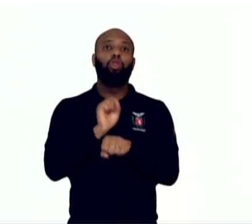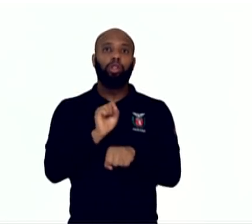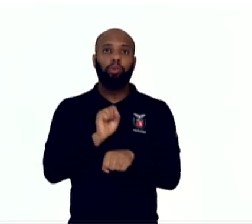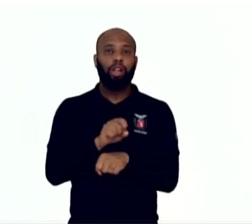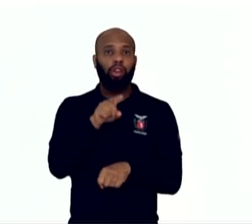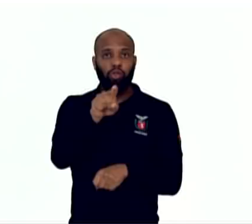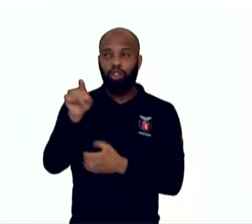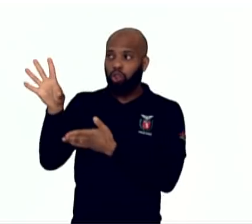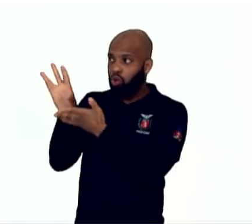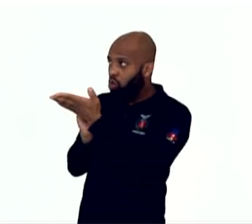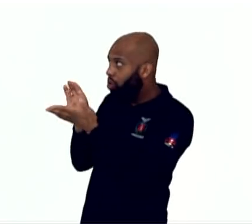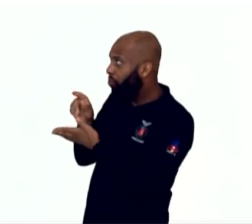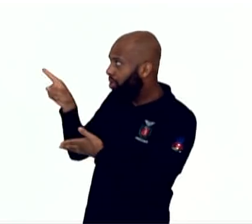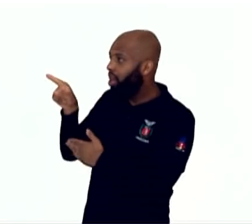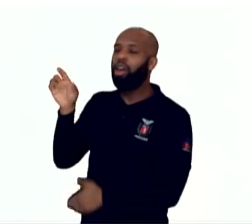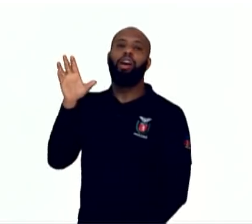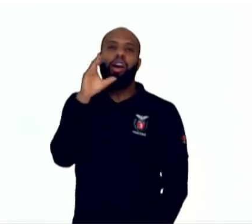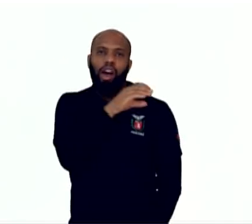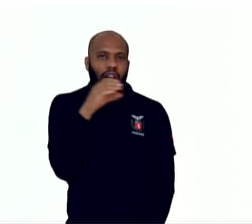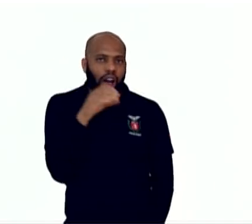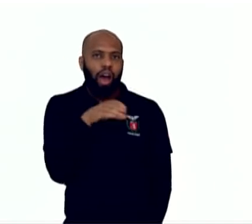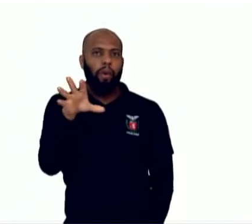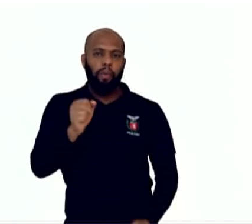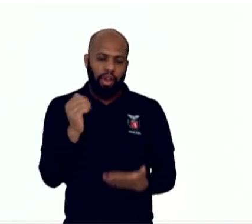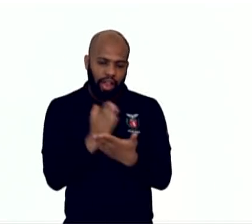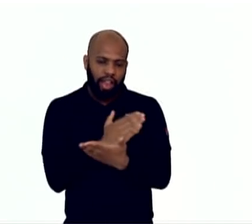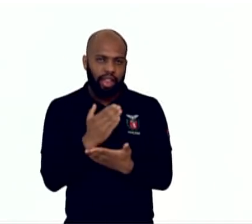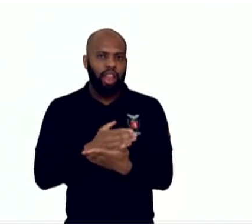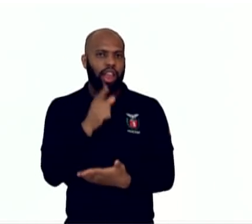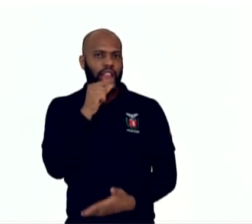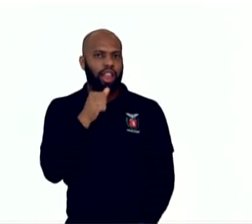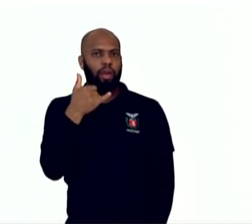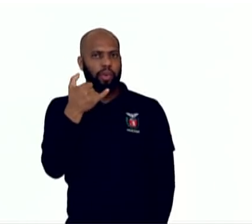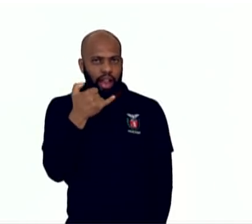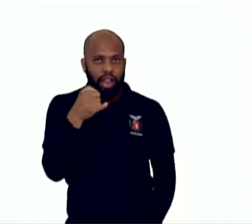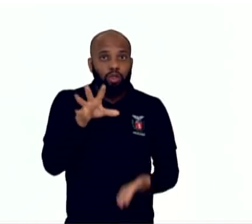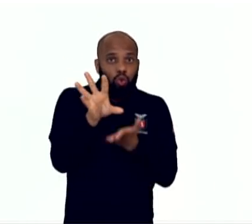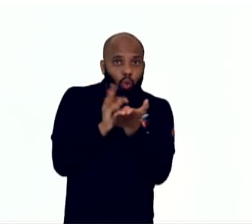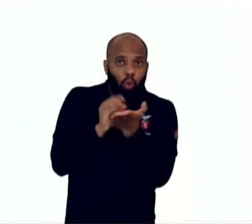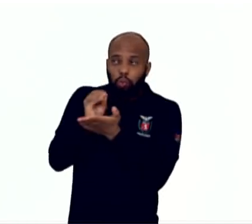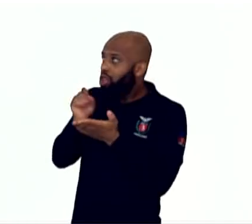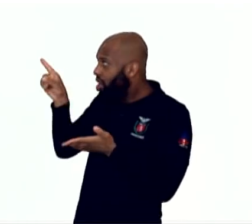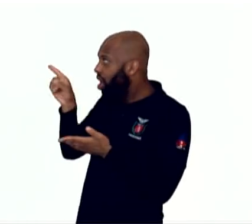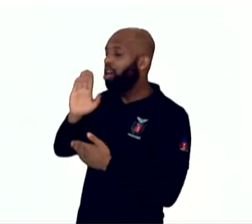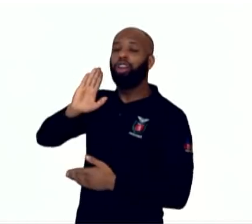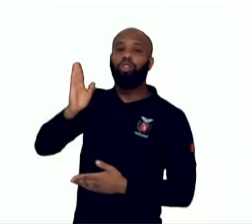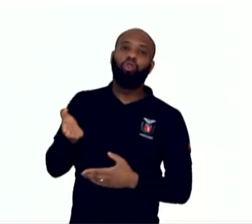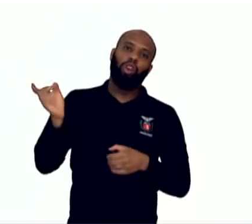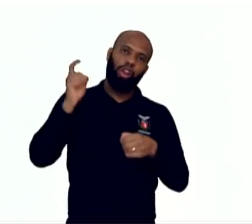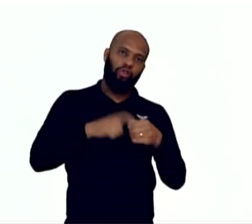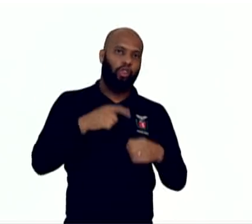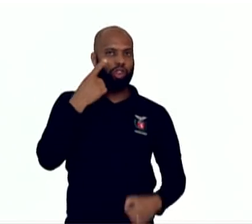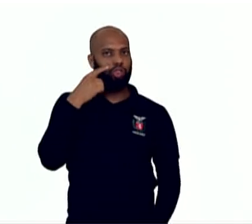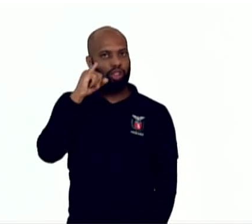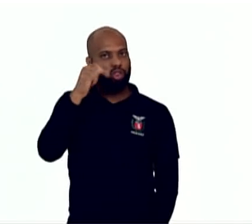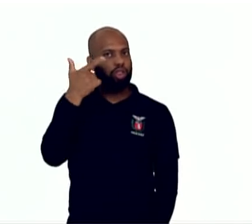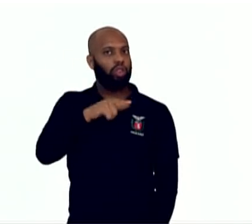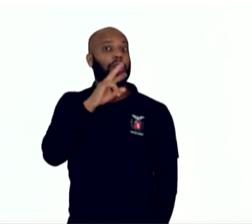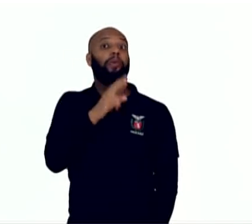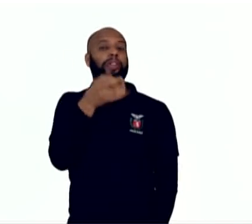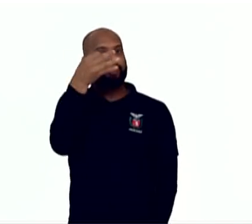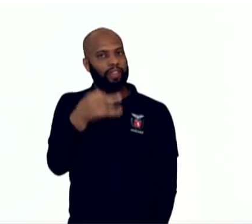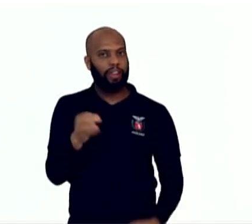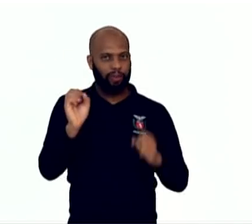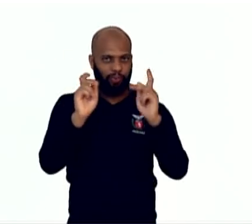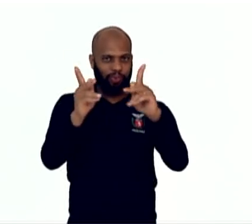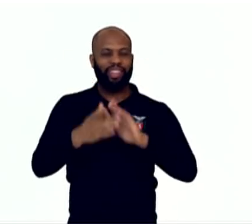vocês copiarem, rapidinho, pega o caderno, pega lápis, caneta e já voltamos aqui para ver se vocês acertaram. Tudo